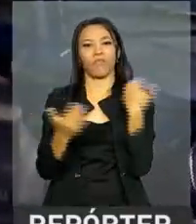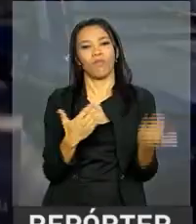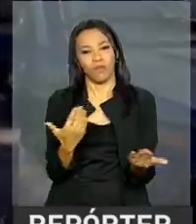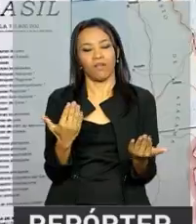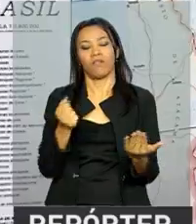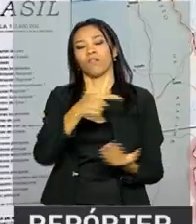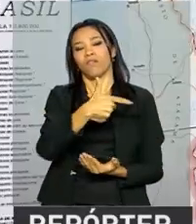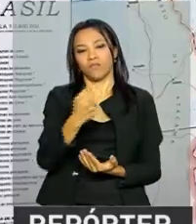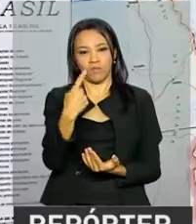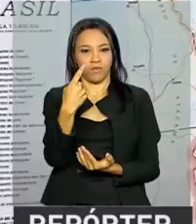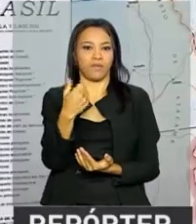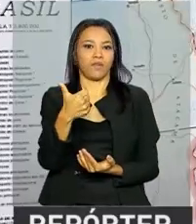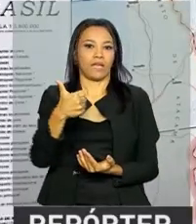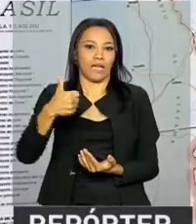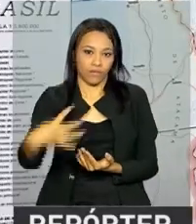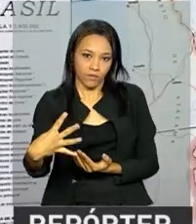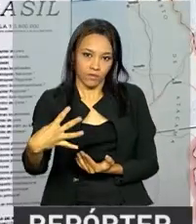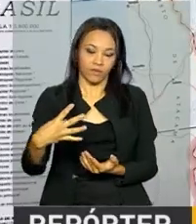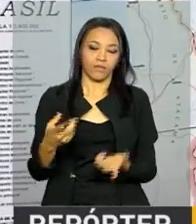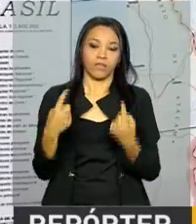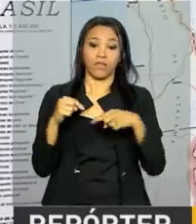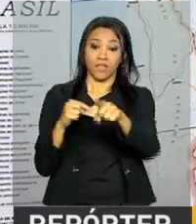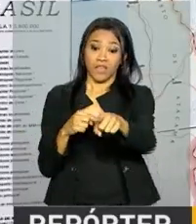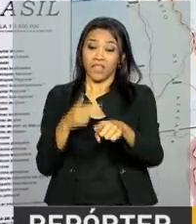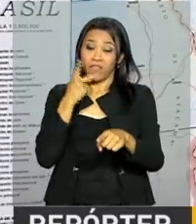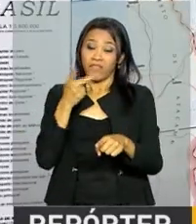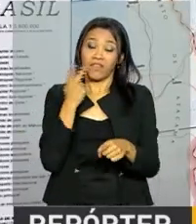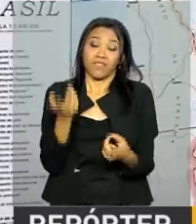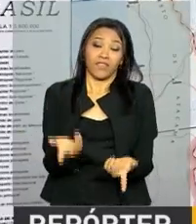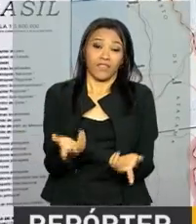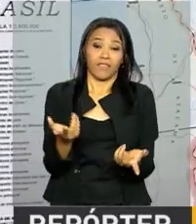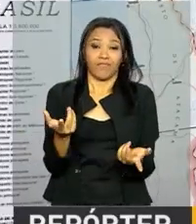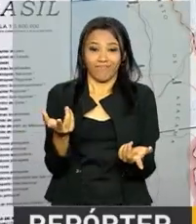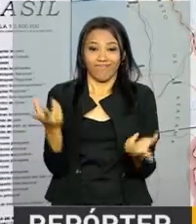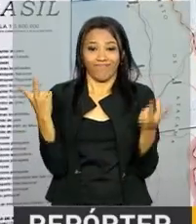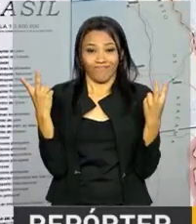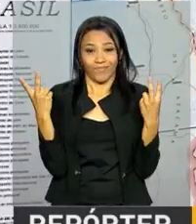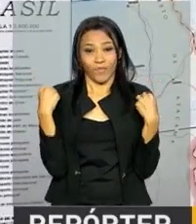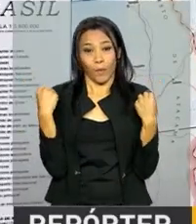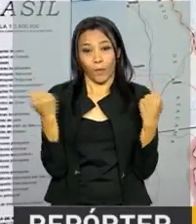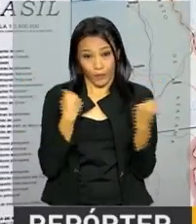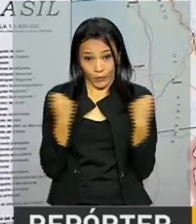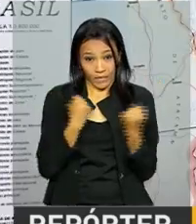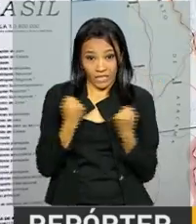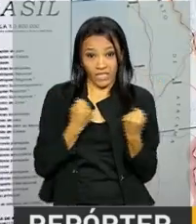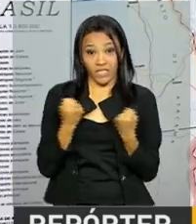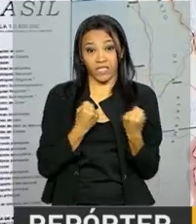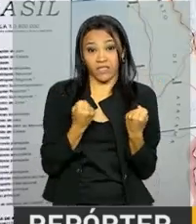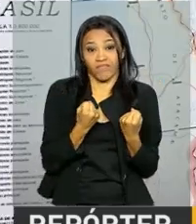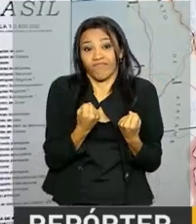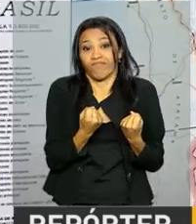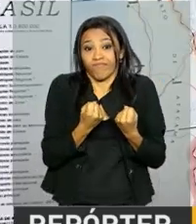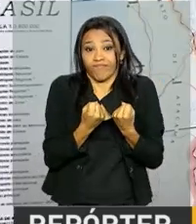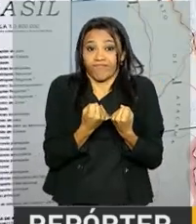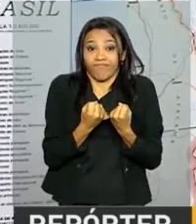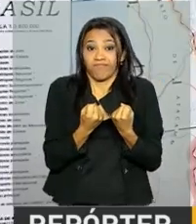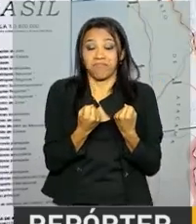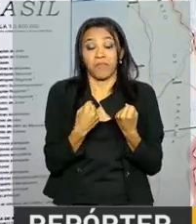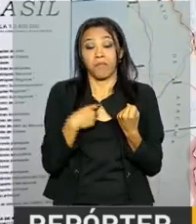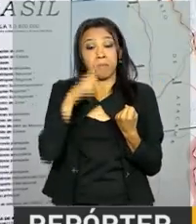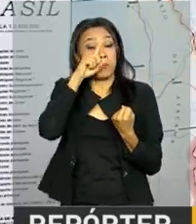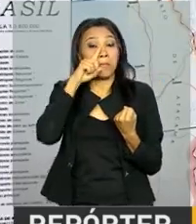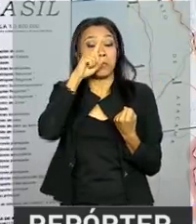2014 o nosso motorista é muito inocente eles não eles não avaliam muito as situações de